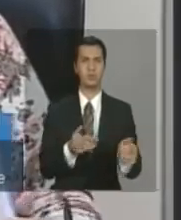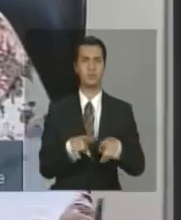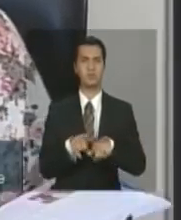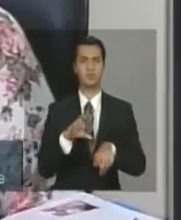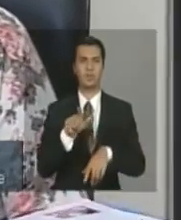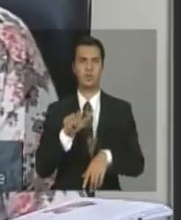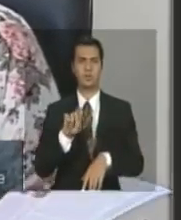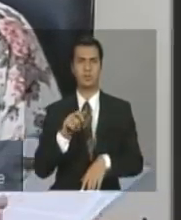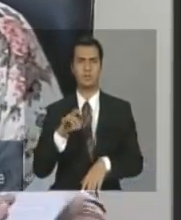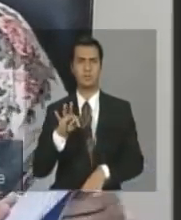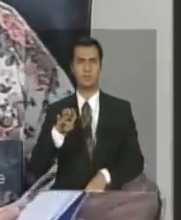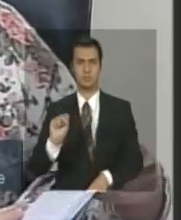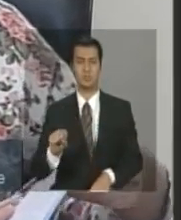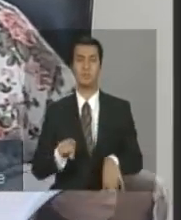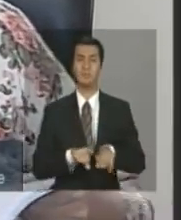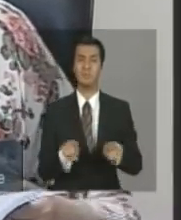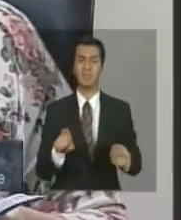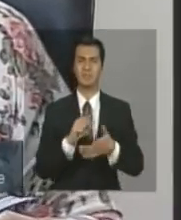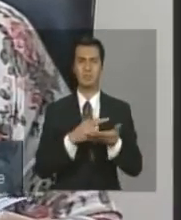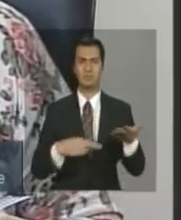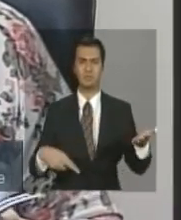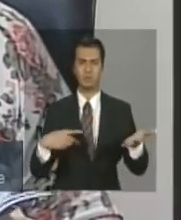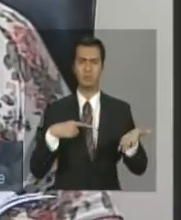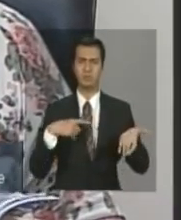uma questão específica no relatório